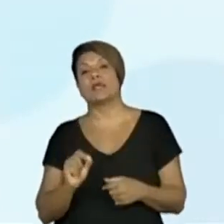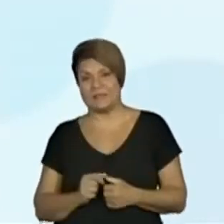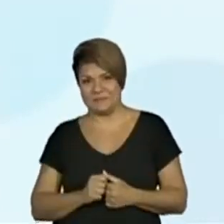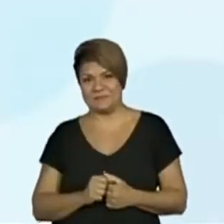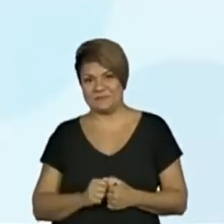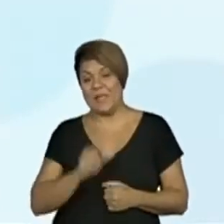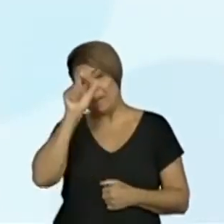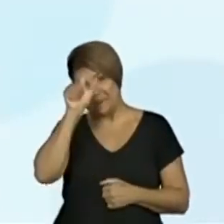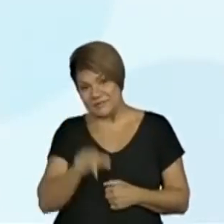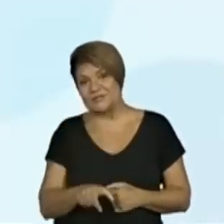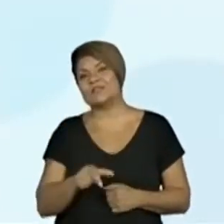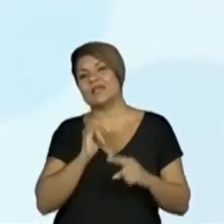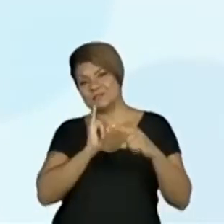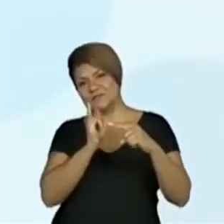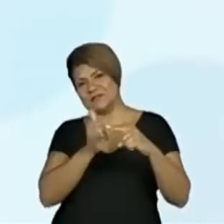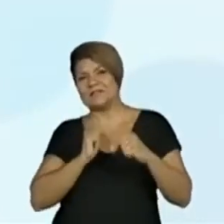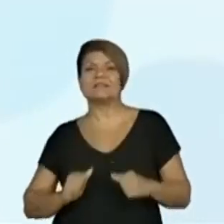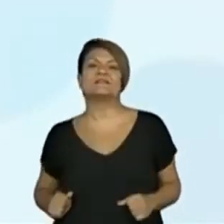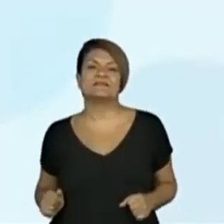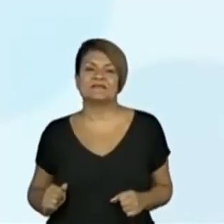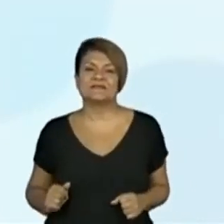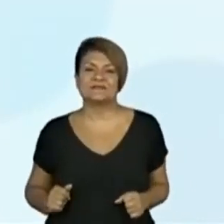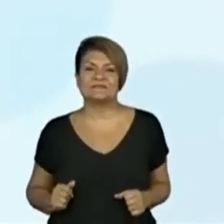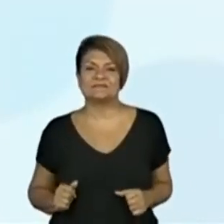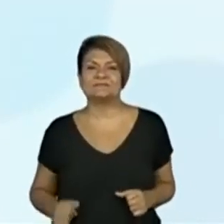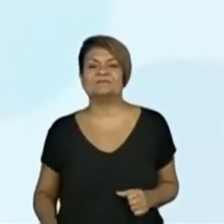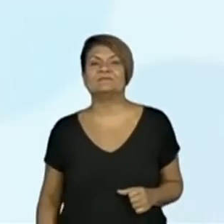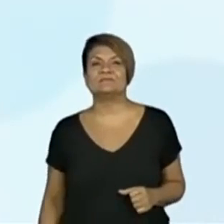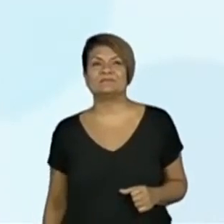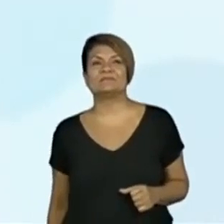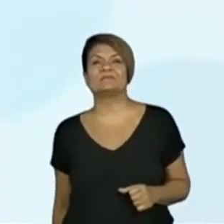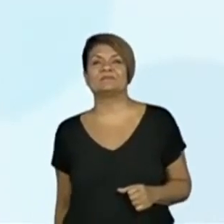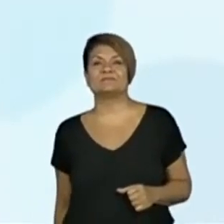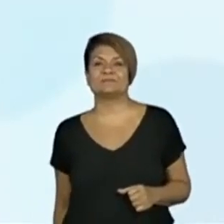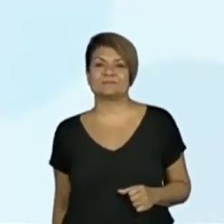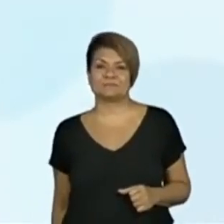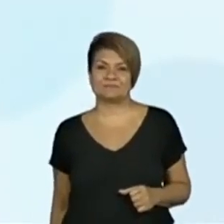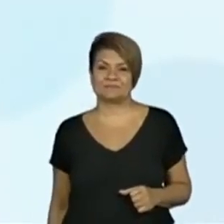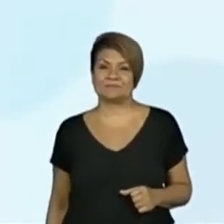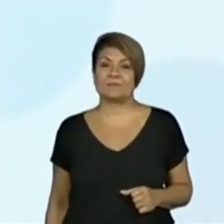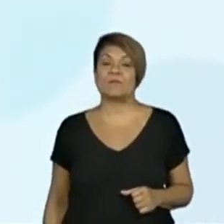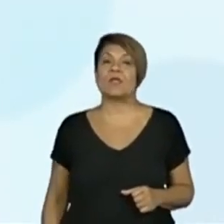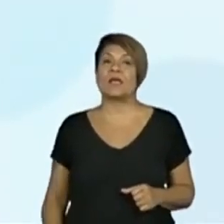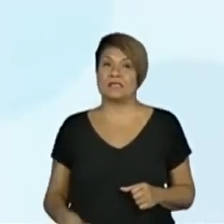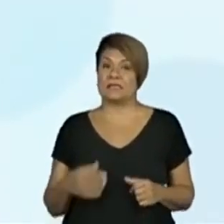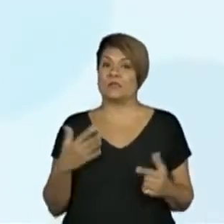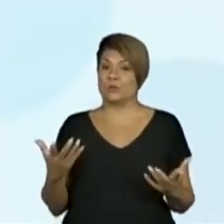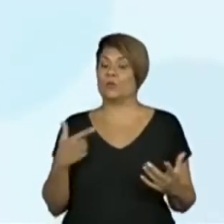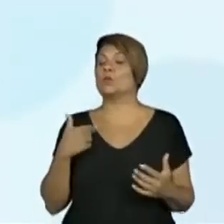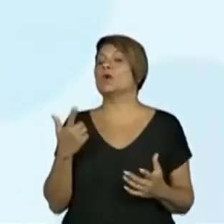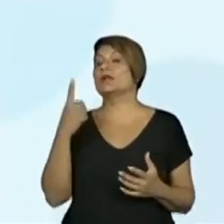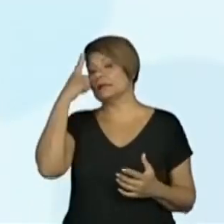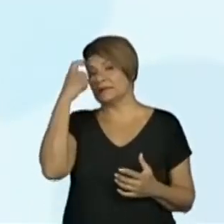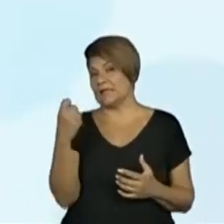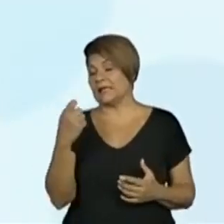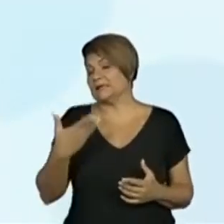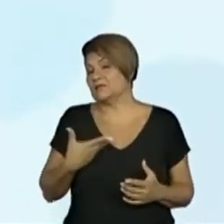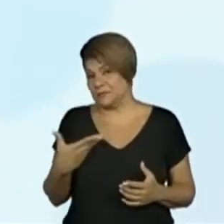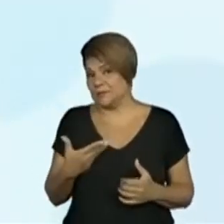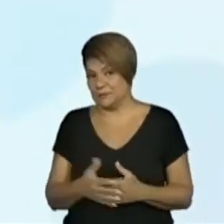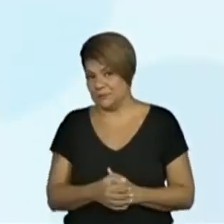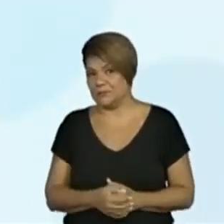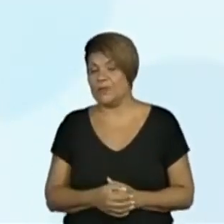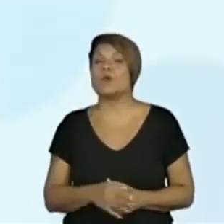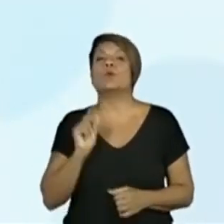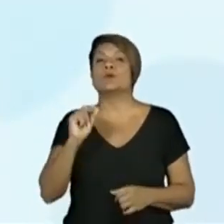O personagem falando na história. Vamos ver qual vai ser a ideia do nosso amigo aí? O que que o noturno